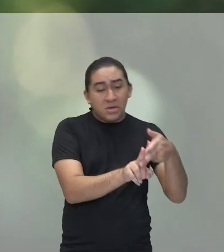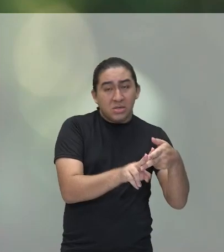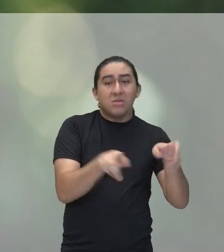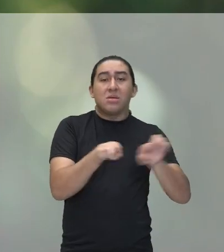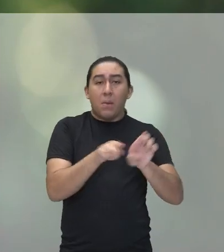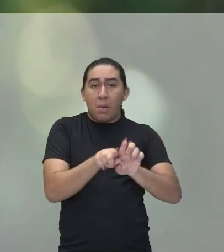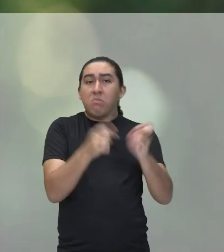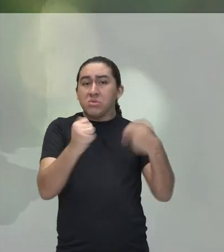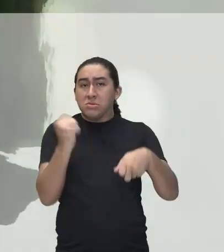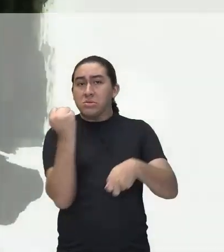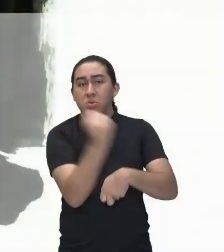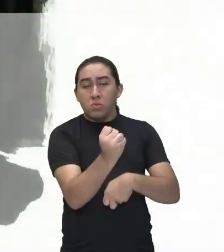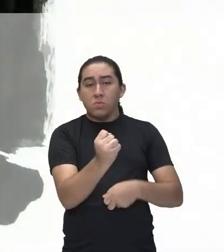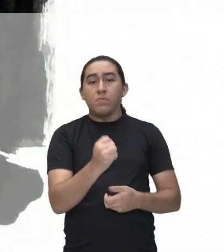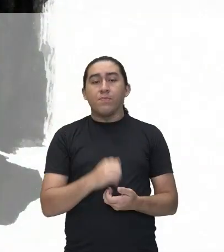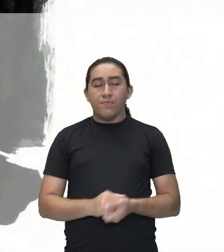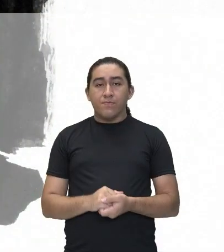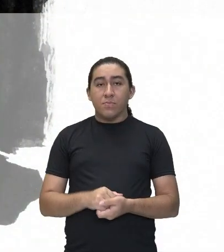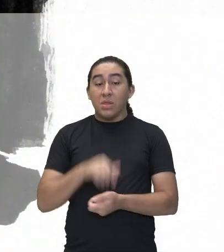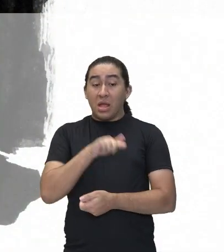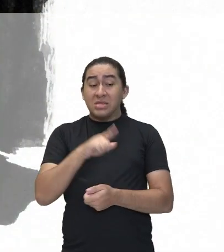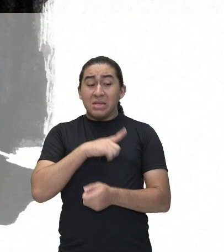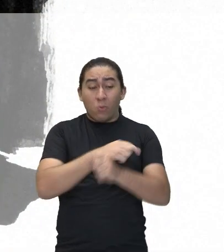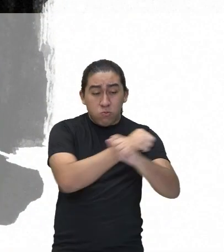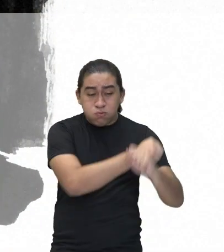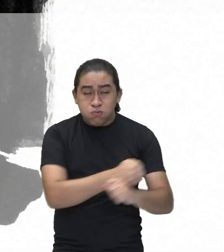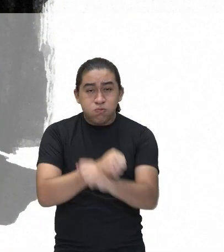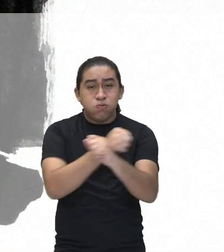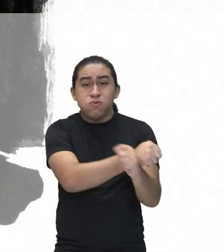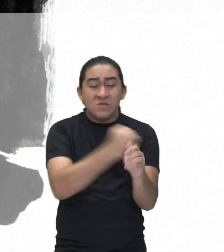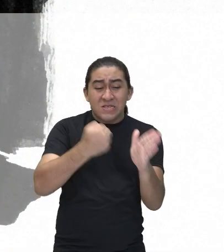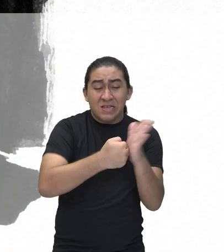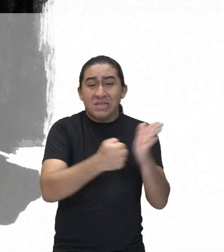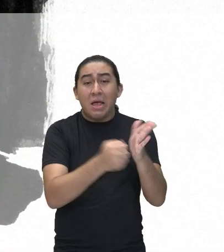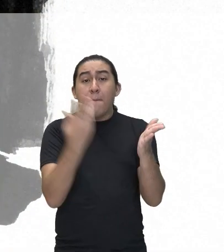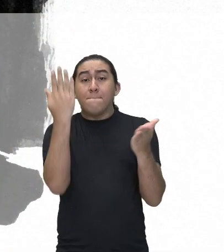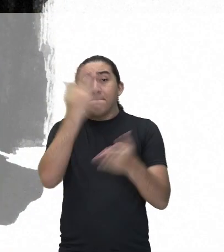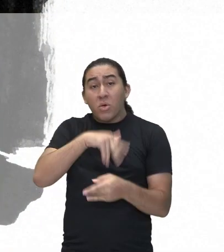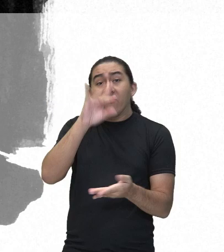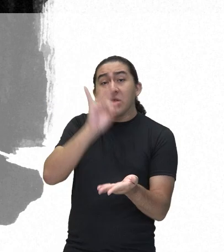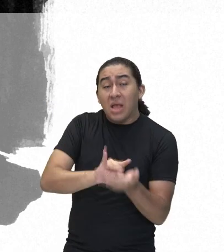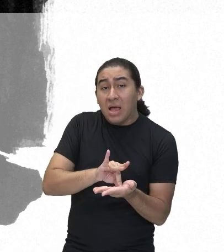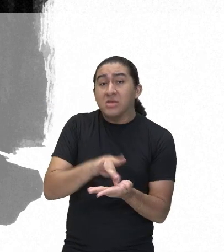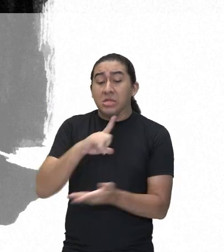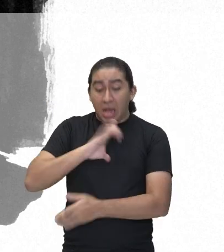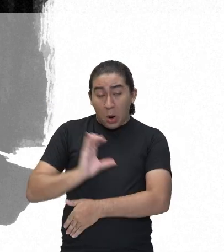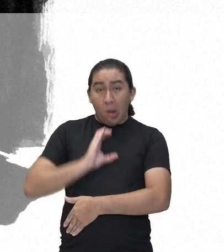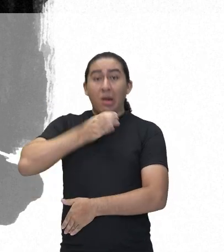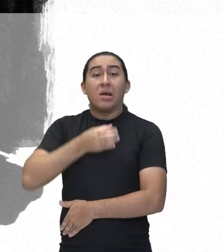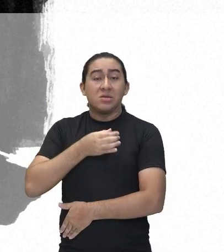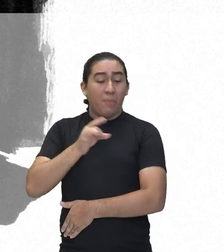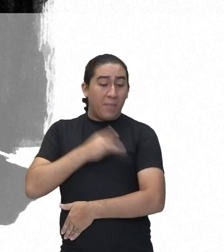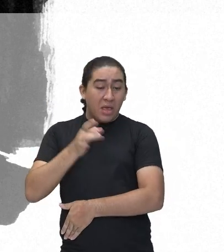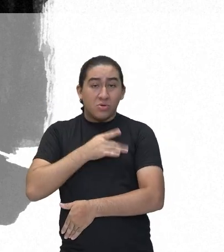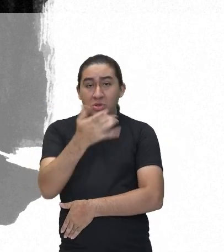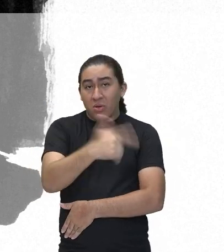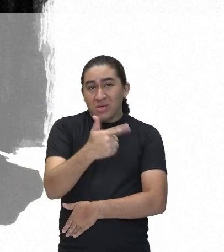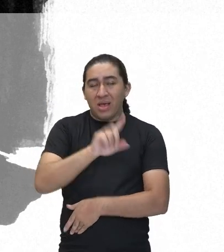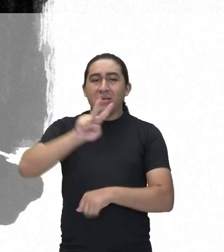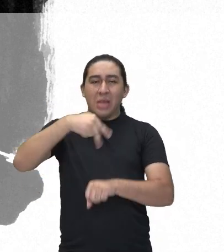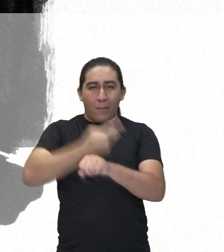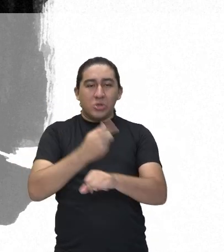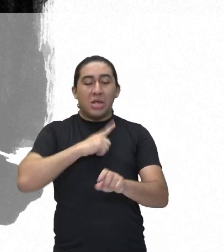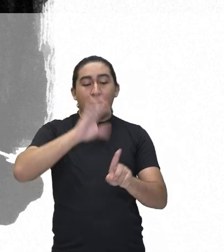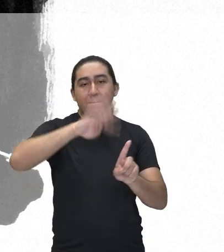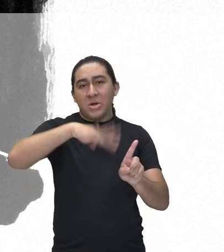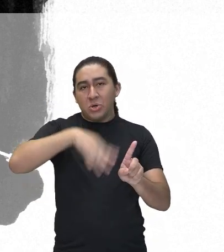seja sacrificado. Ele luta bravamente, provando que não é covarde, e se transforma em mito nas tradições